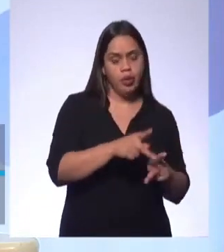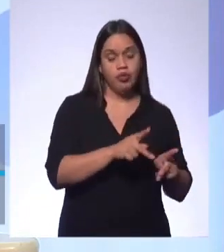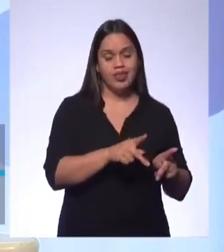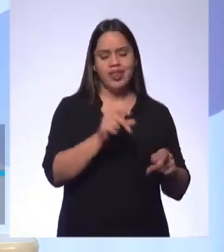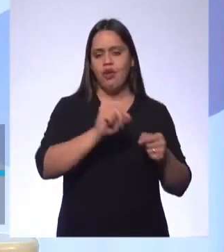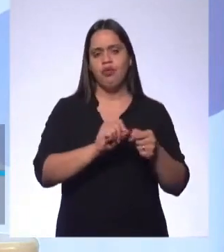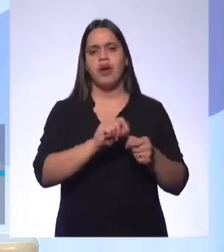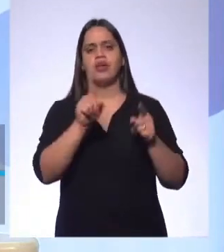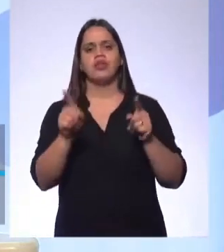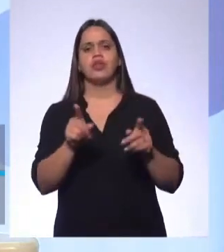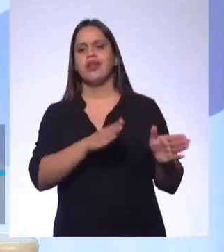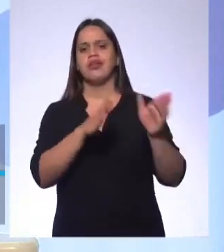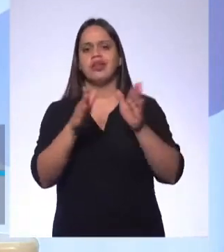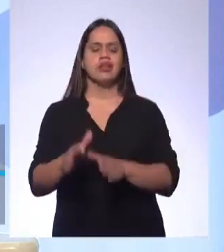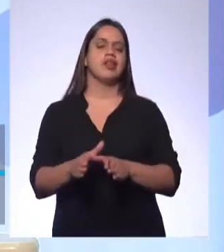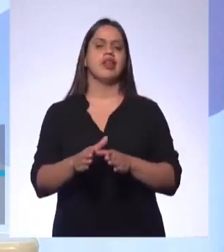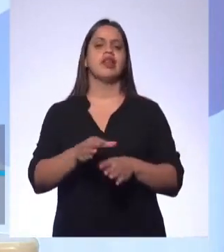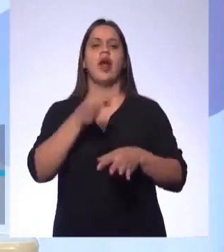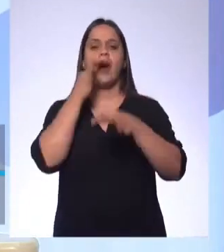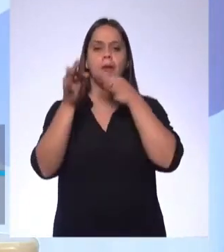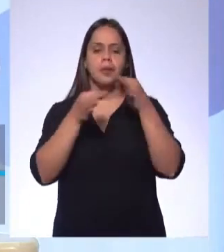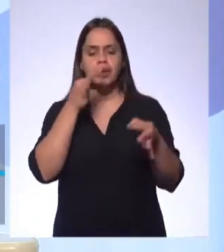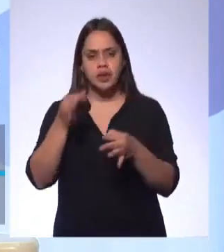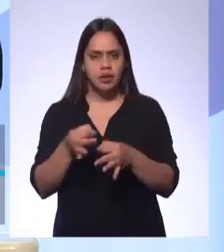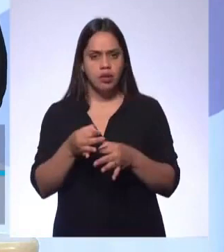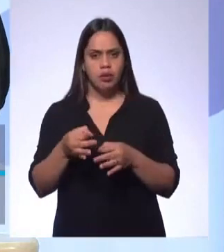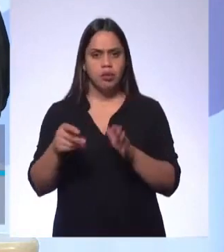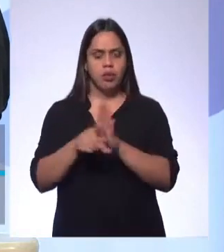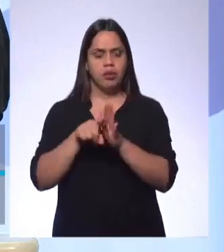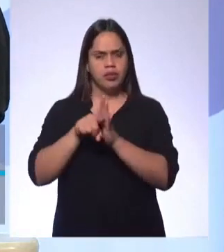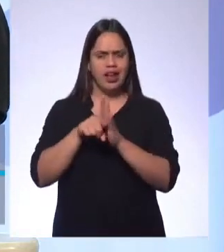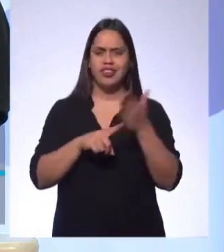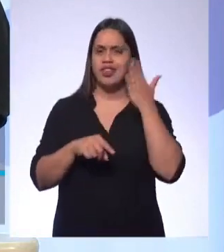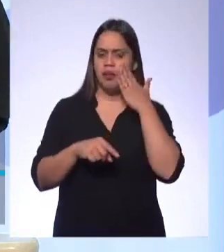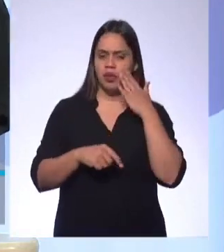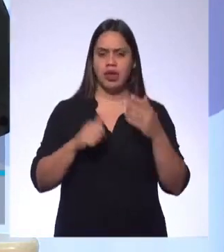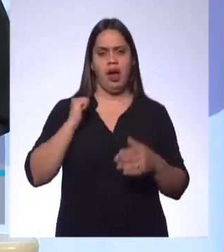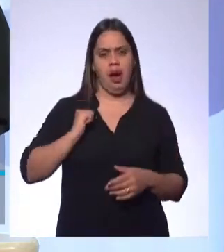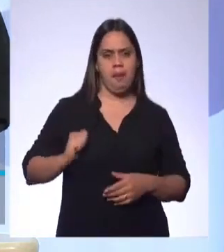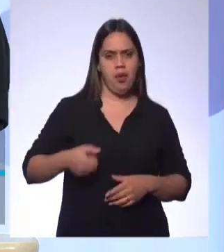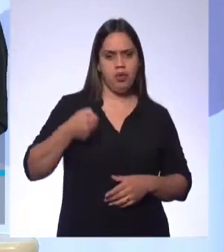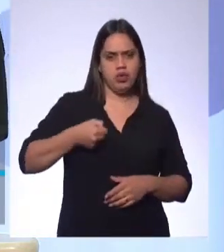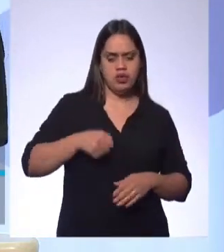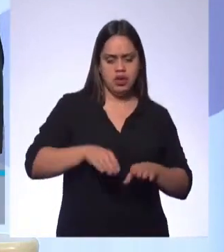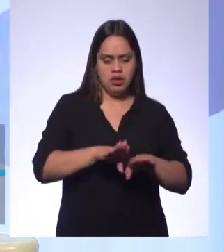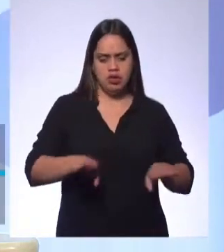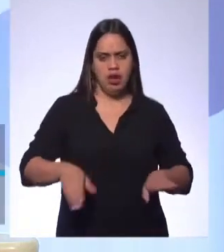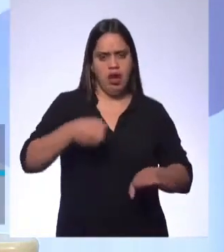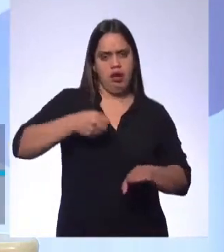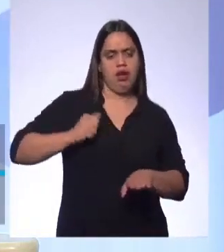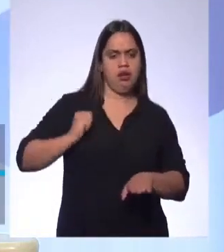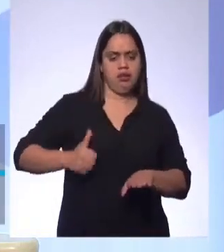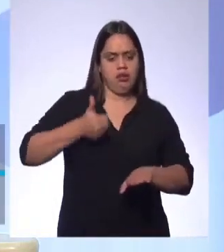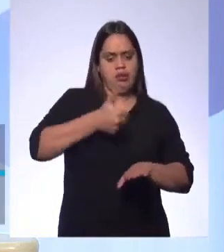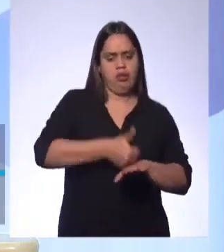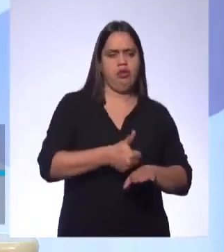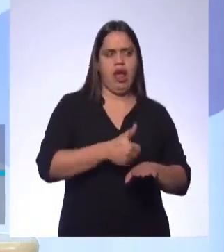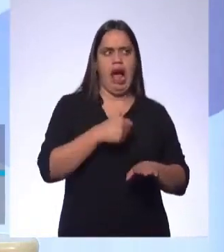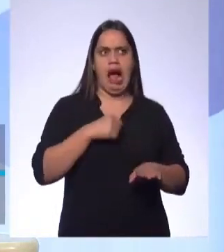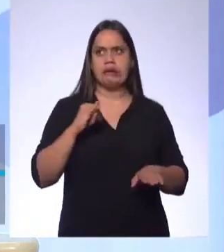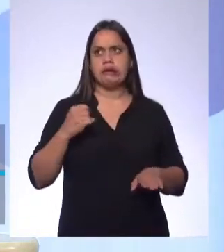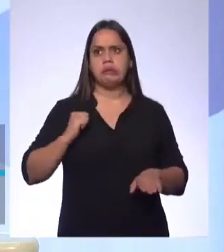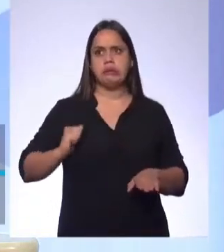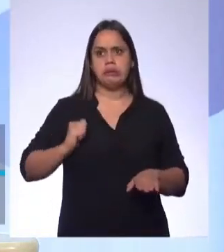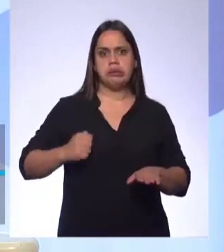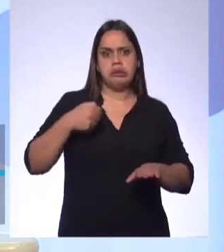que o fato de deixar a bolsa no chão não tem uma ligação total com, realmente, eu vou perder dinheiro se essa bolsa estiver